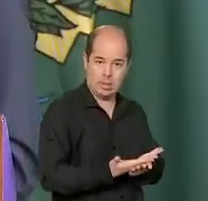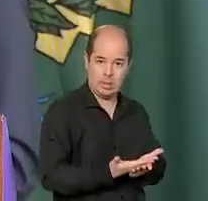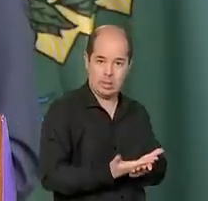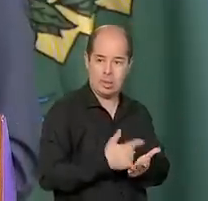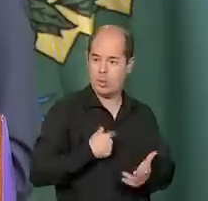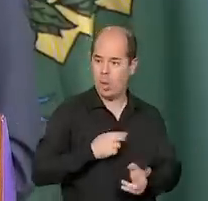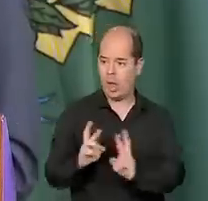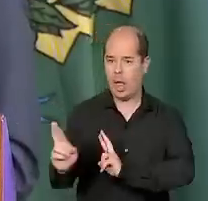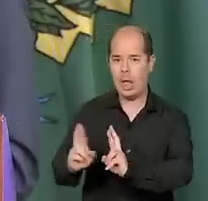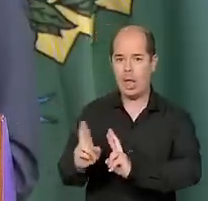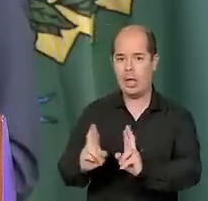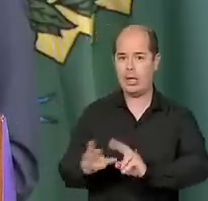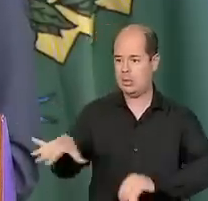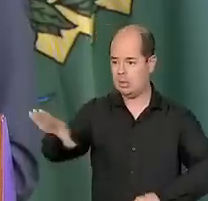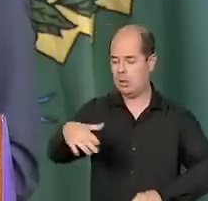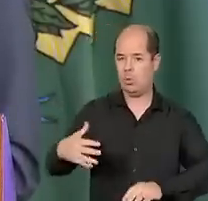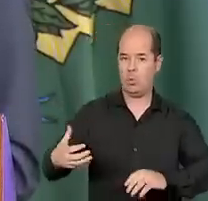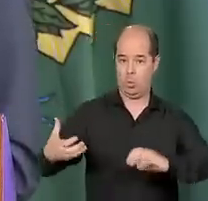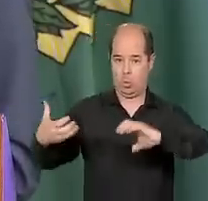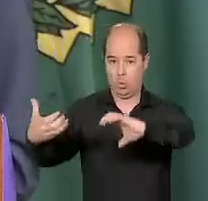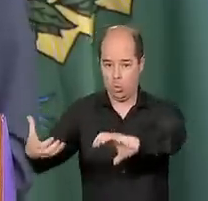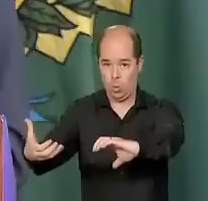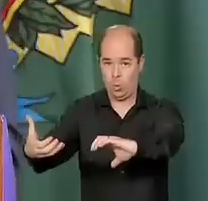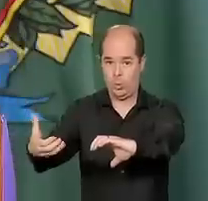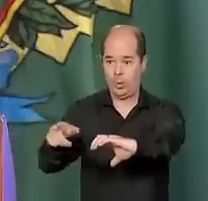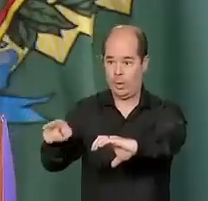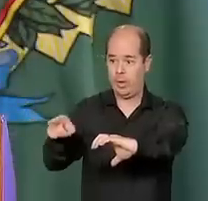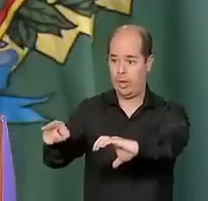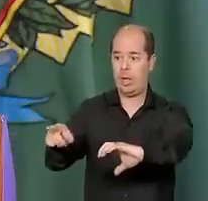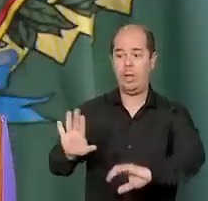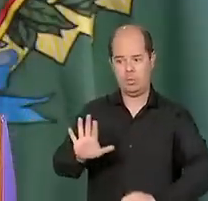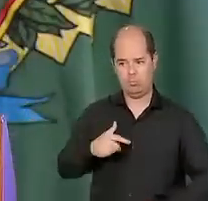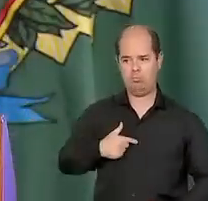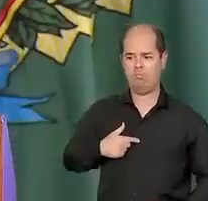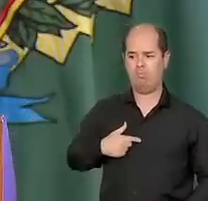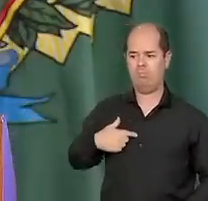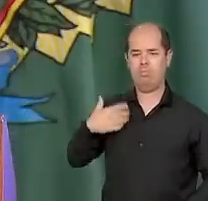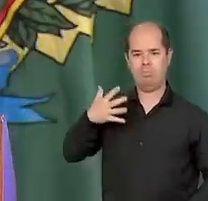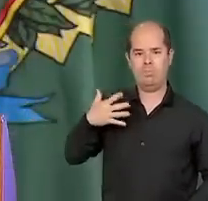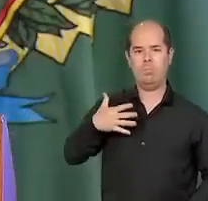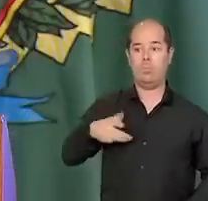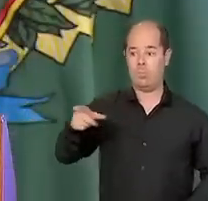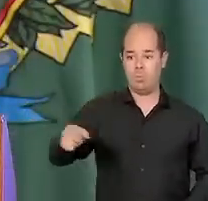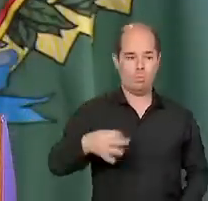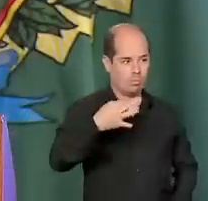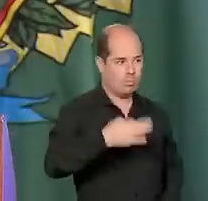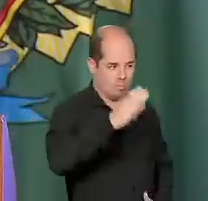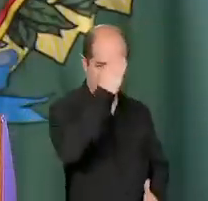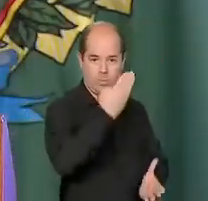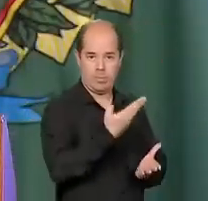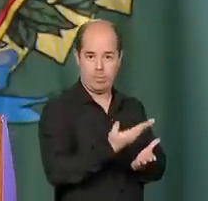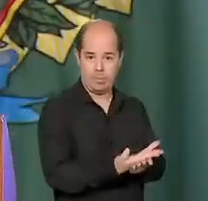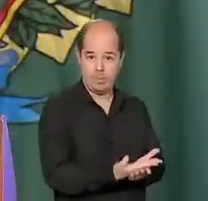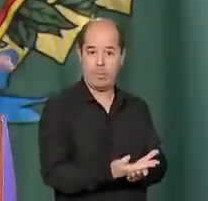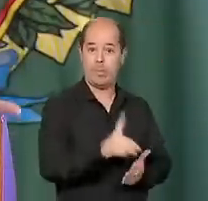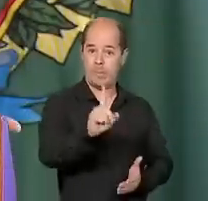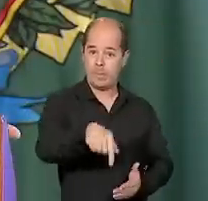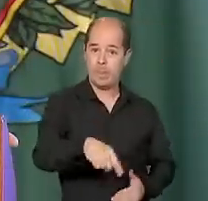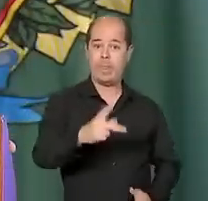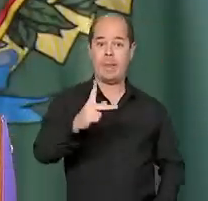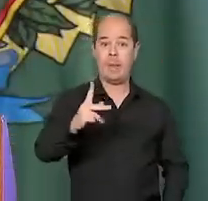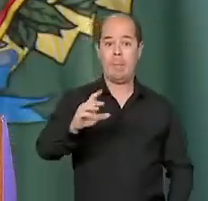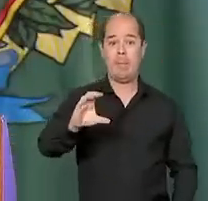nossa relação com o Congresso Nacional. Tanto é que nós conseguimos aprovar a famosa PEC